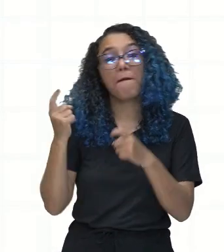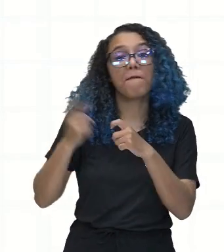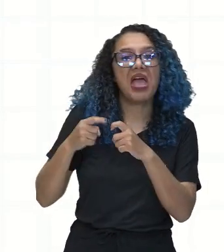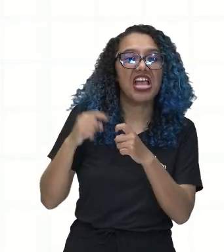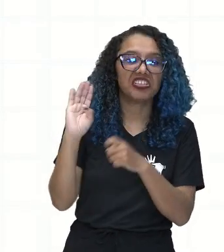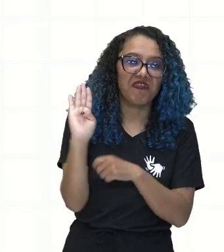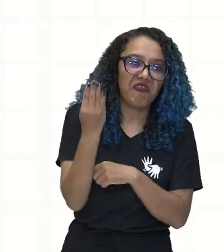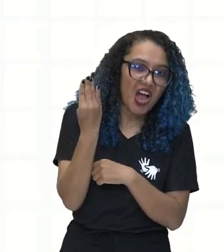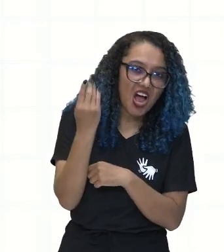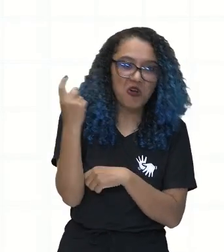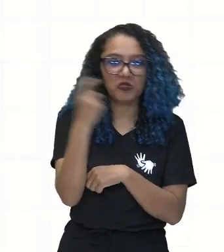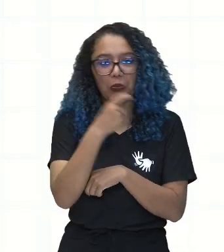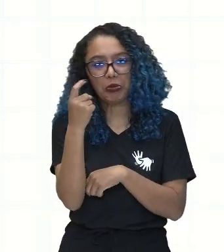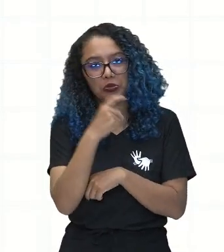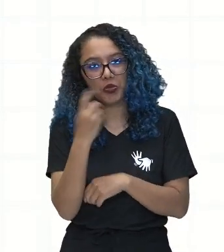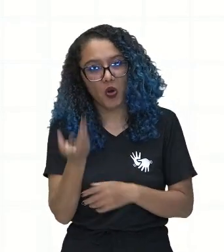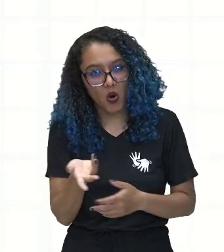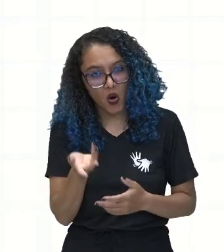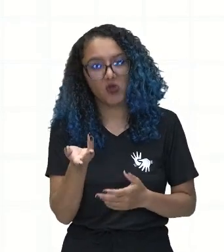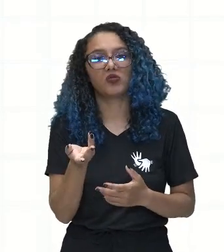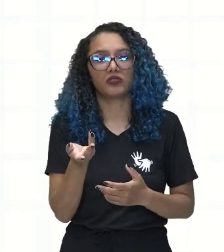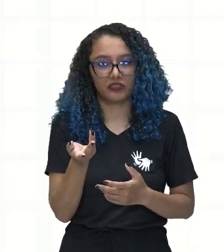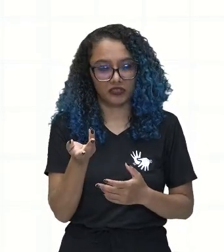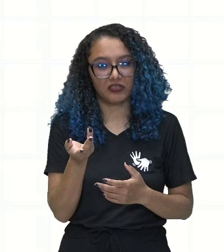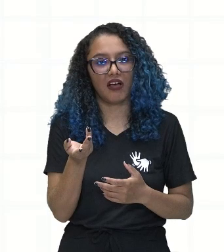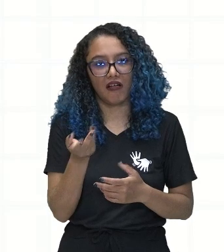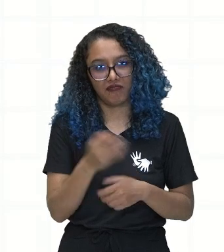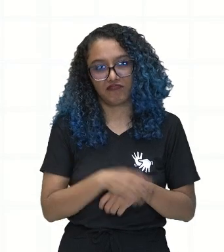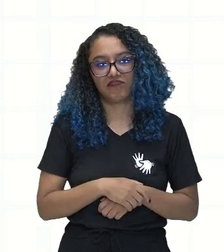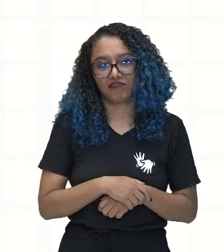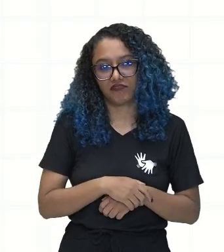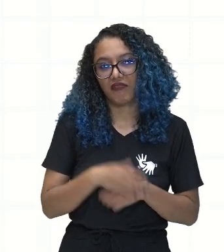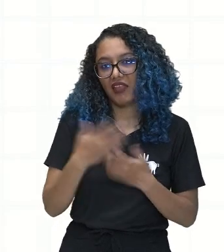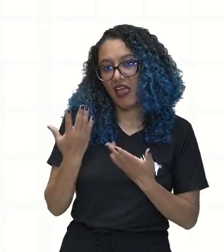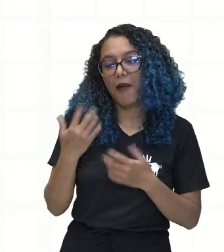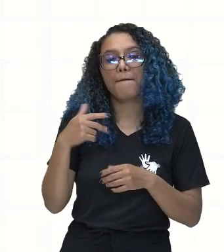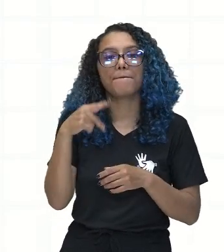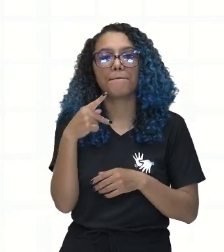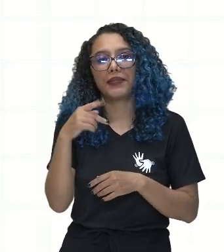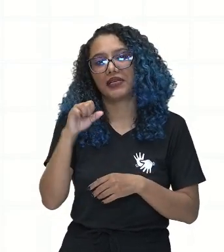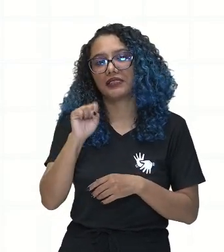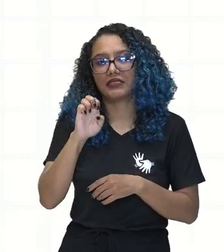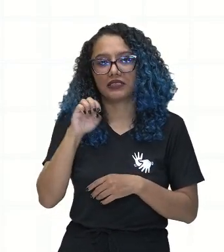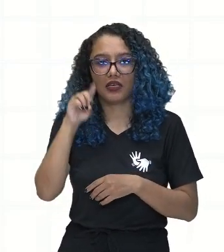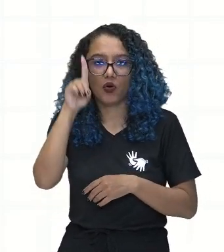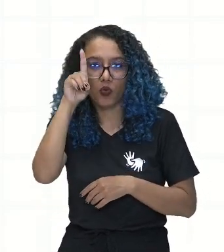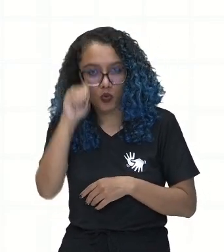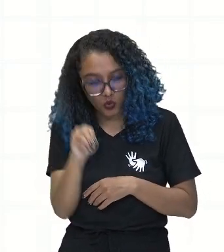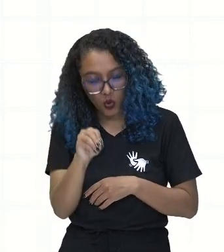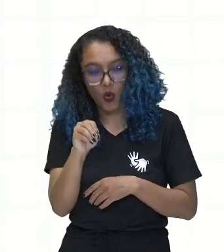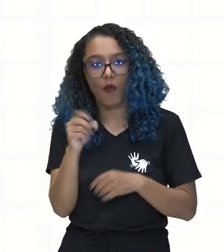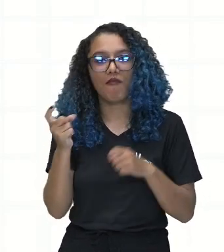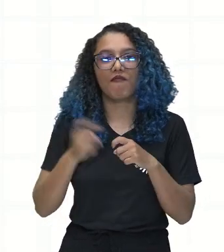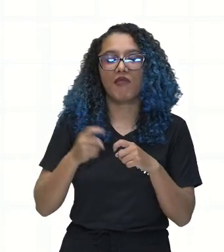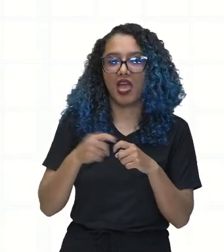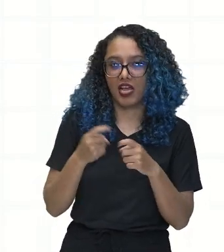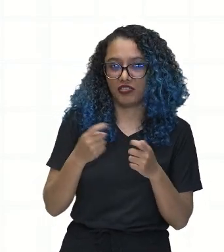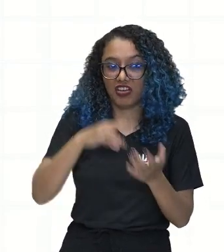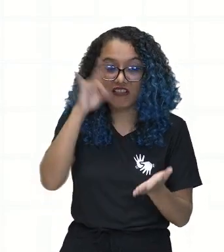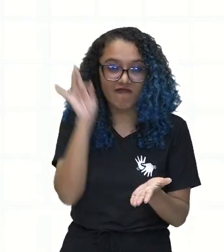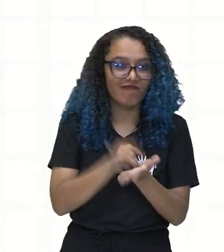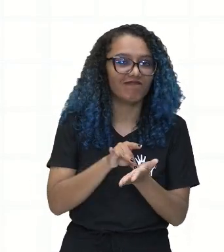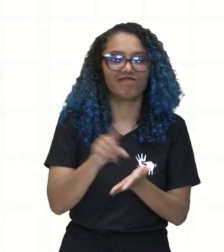falsa. Né? A polícia prendeu a médica falsa, a pseudo-médica. Okay? Então, é um conteúdo que não é real, não é